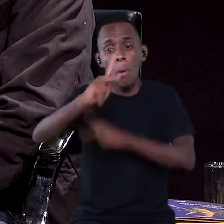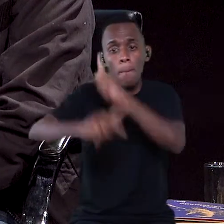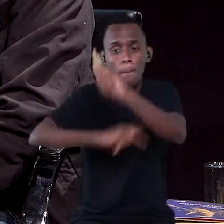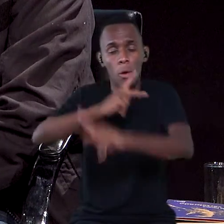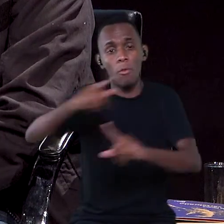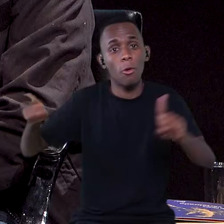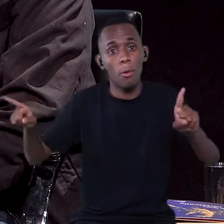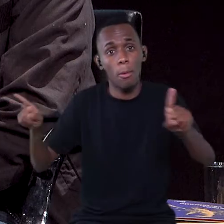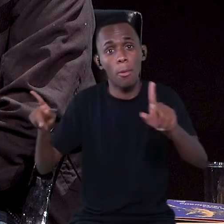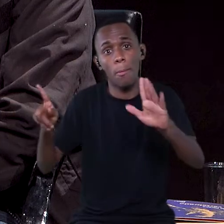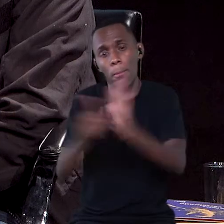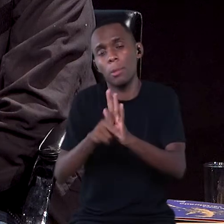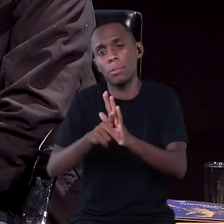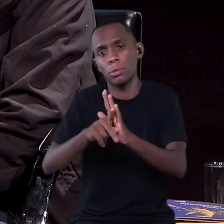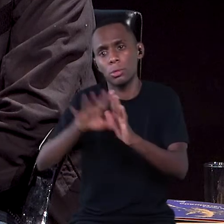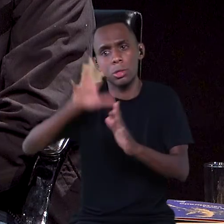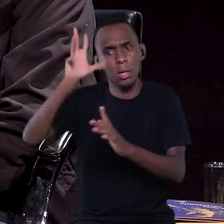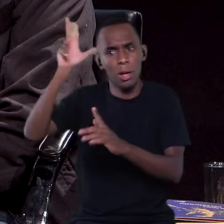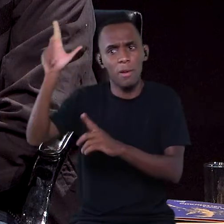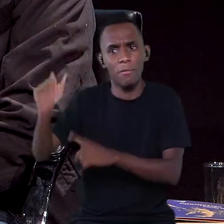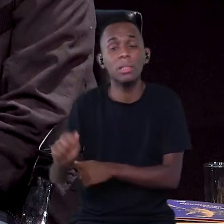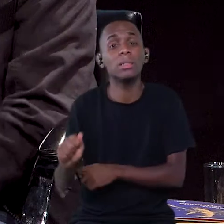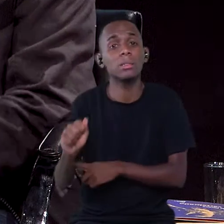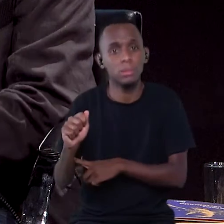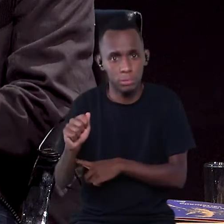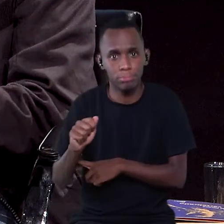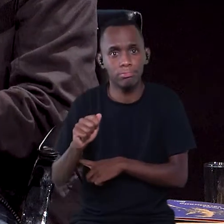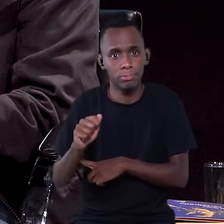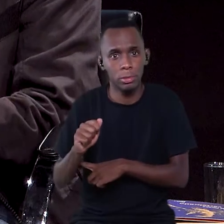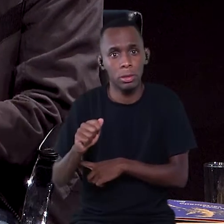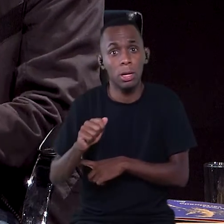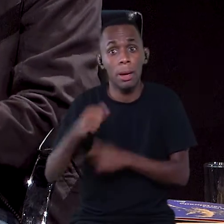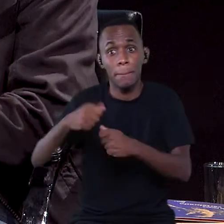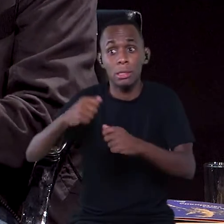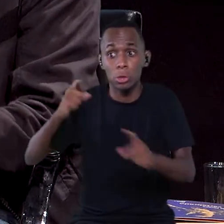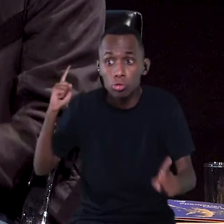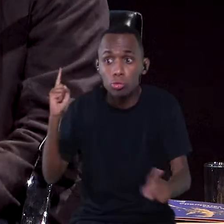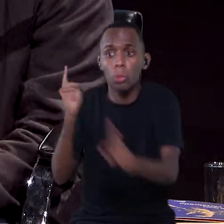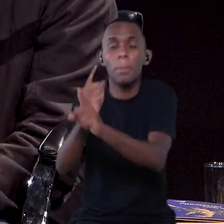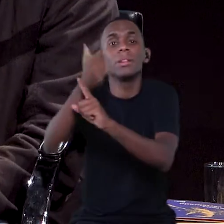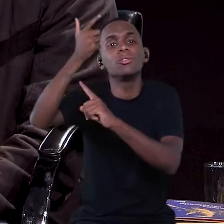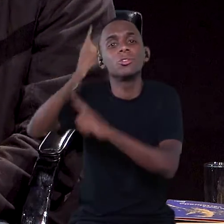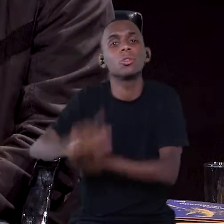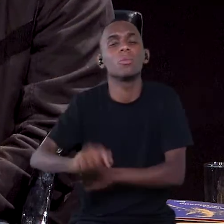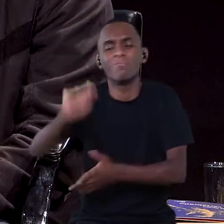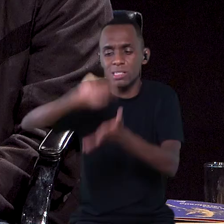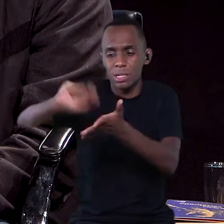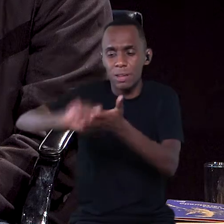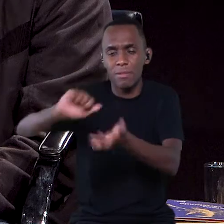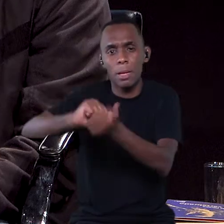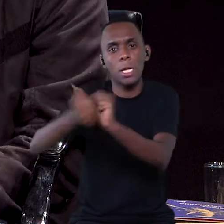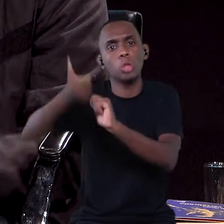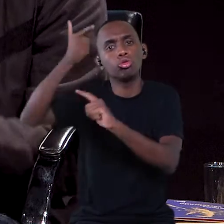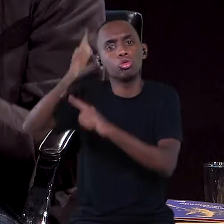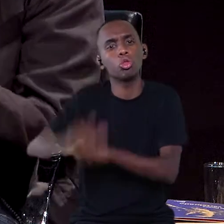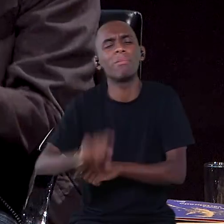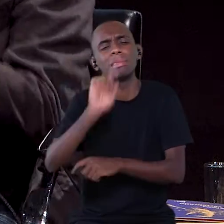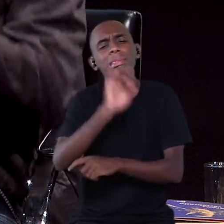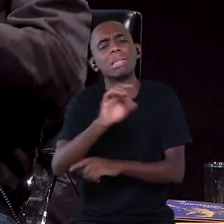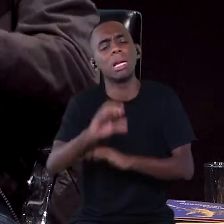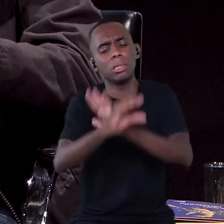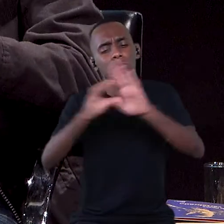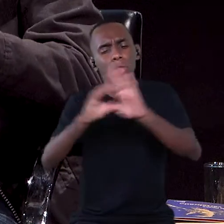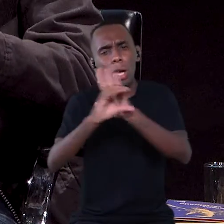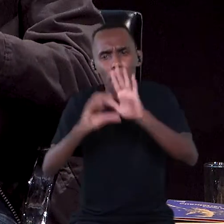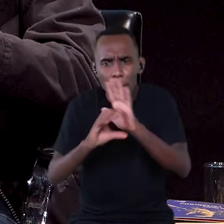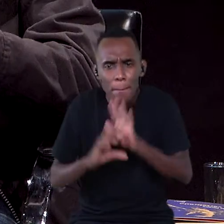africanas, tem um país ainda para ser totalmente, não só redescoberto, mas reescrito literalmente. A cada capítulo